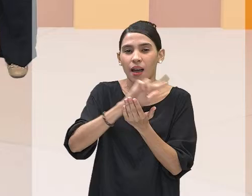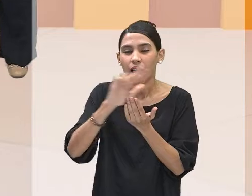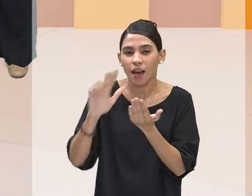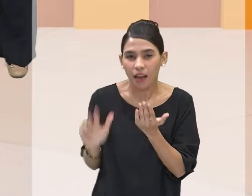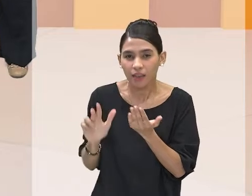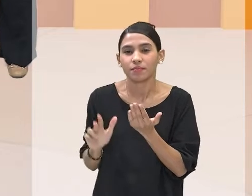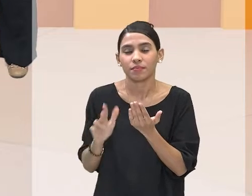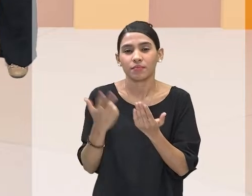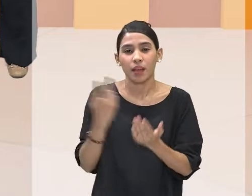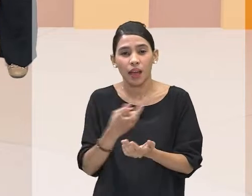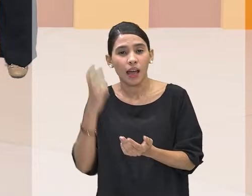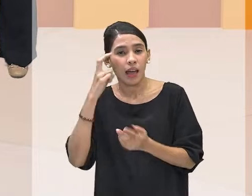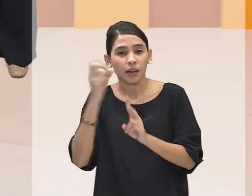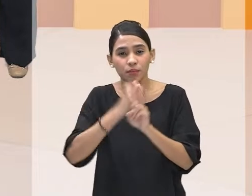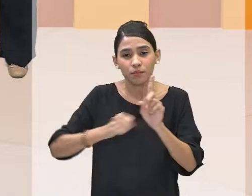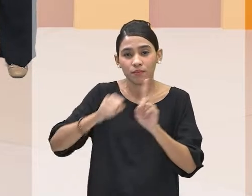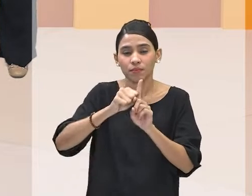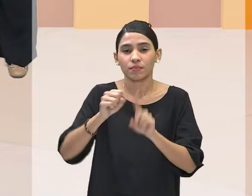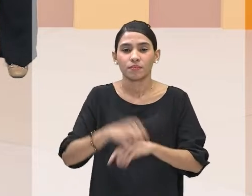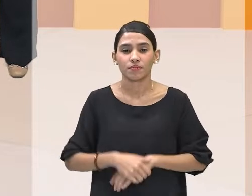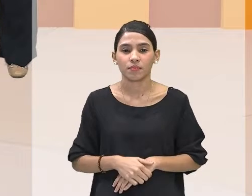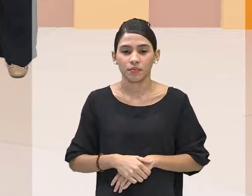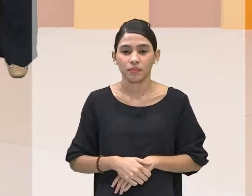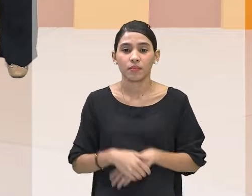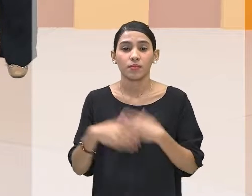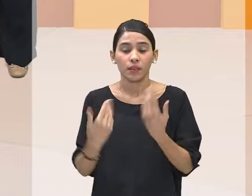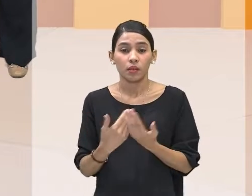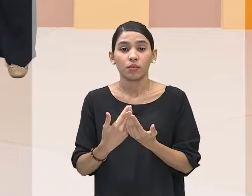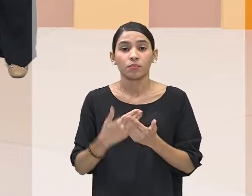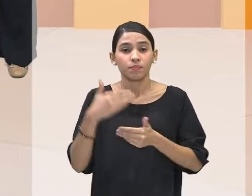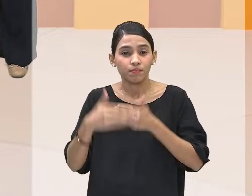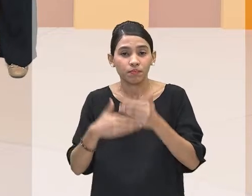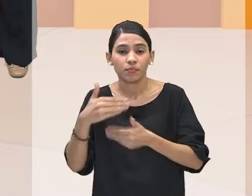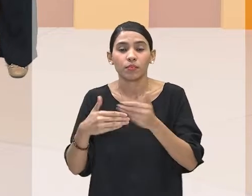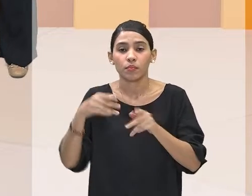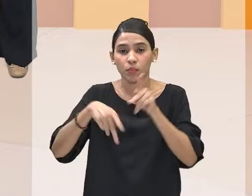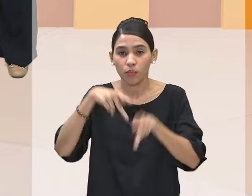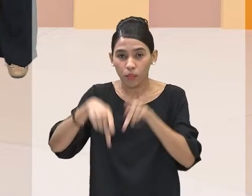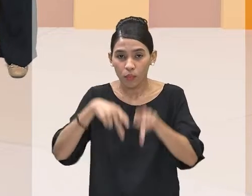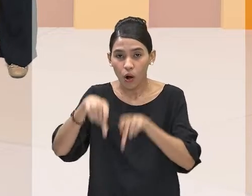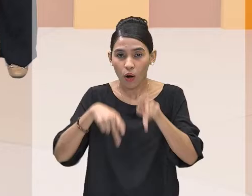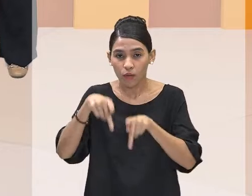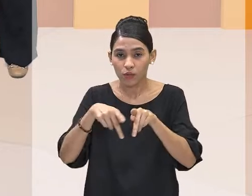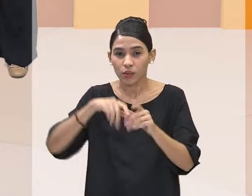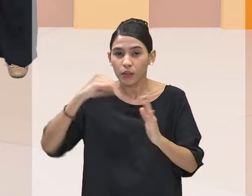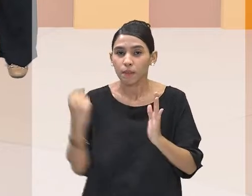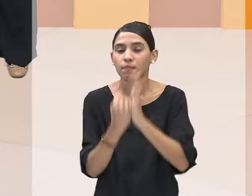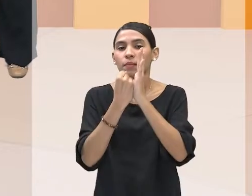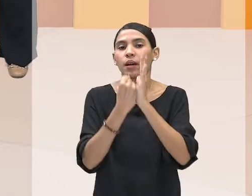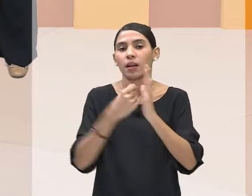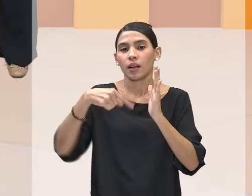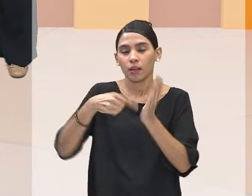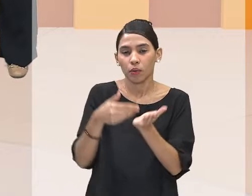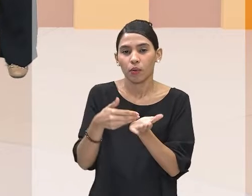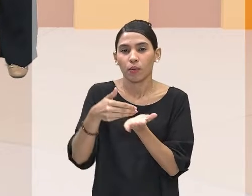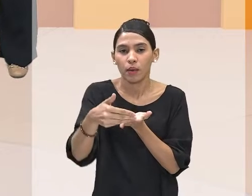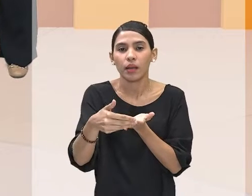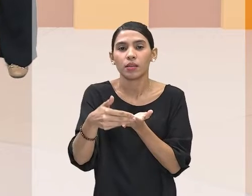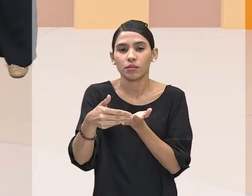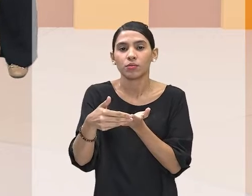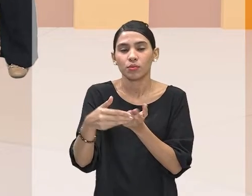diversificado étnico-culturalmente. E então os primeiros povos que vão marcar o início da